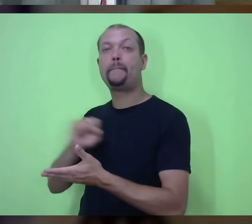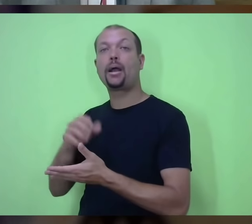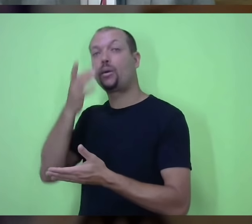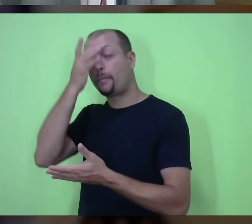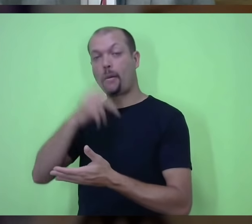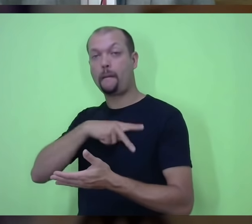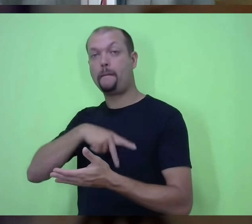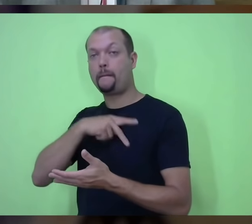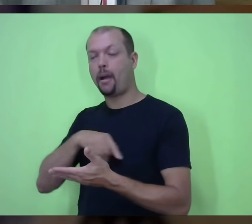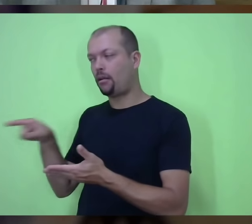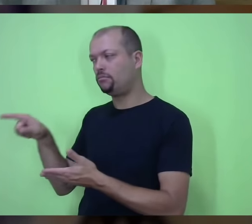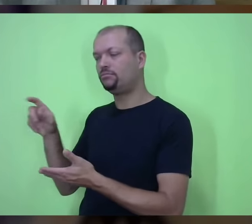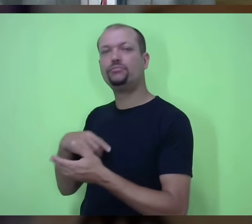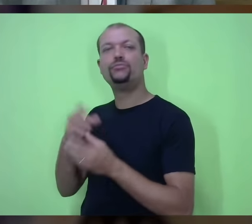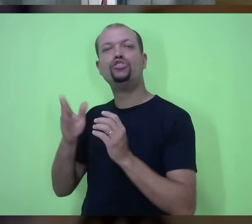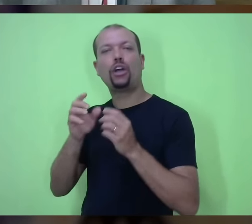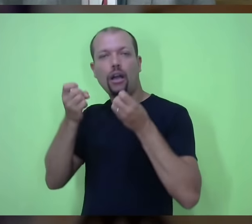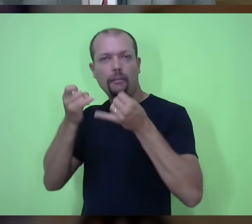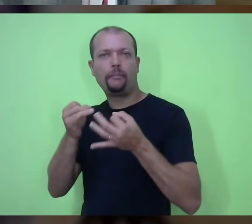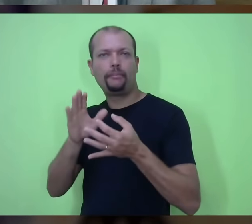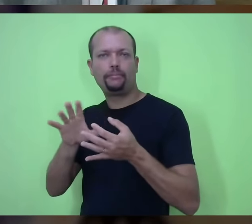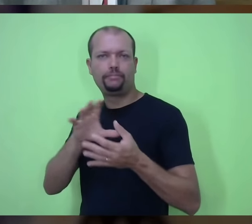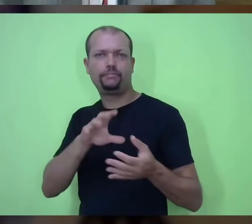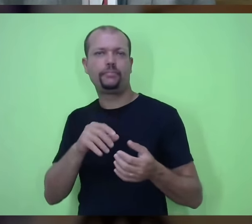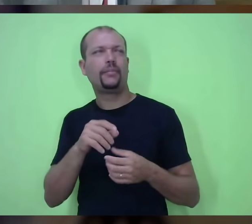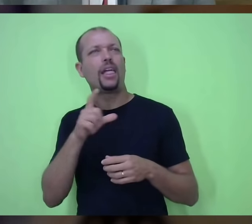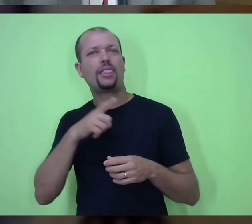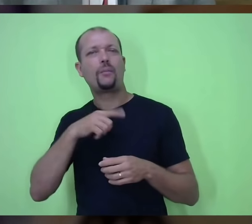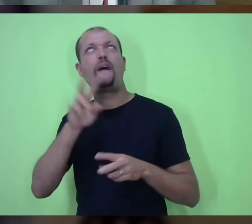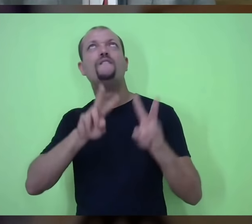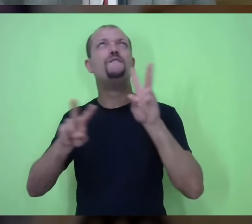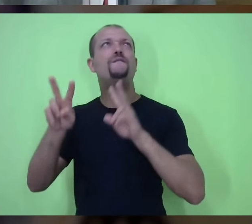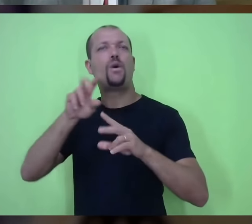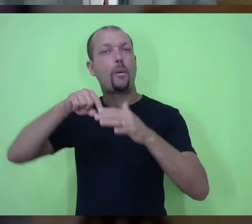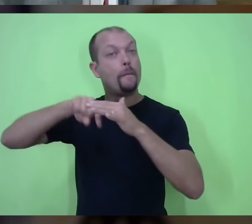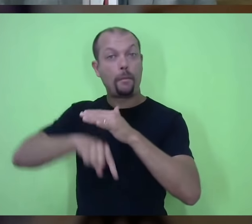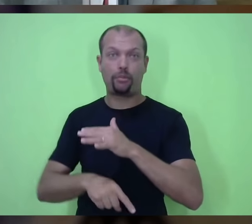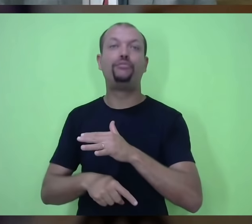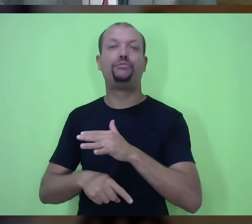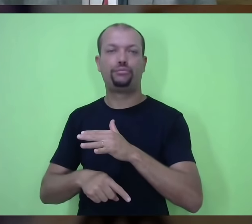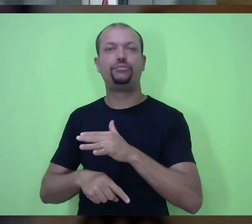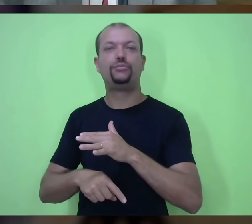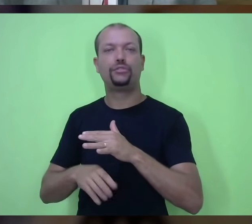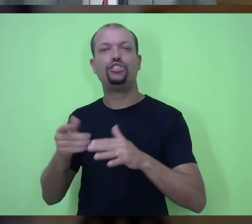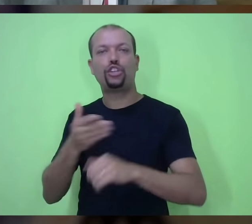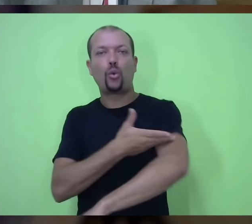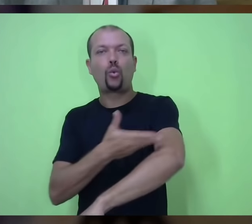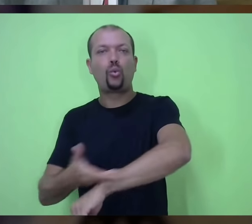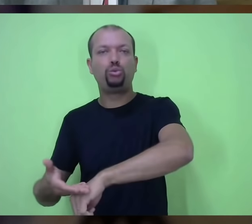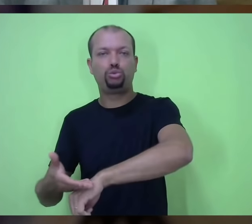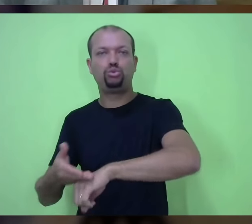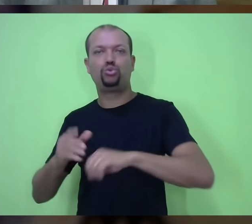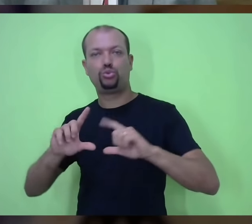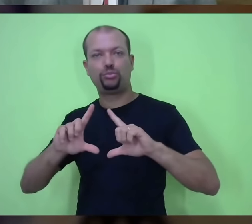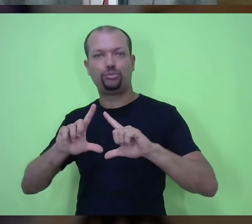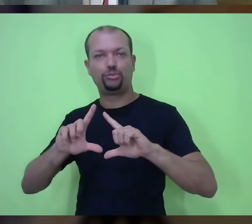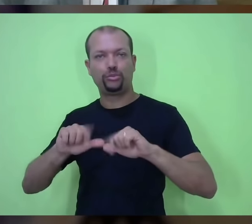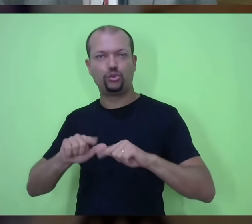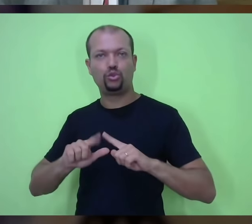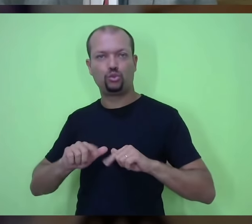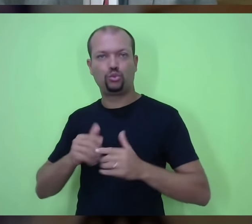livro de Hebreus, que é um cara que tem uma visão muito profunda das traduções bíblicas que eram correntes em